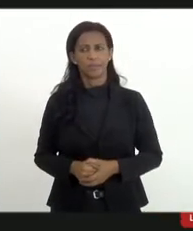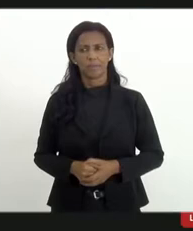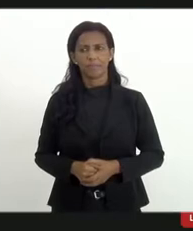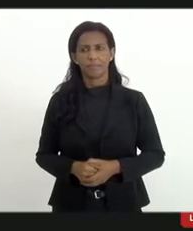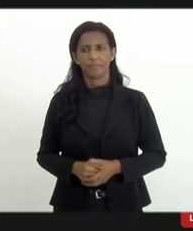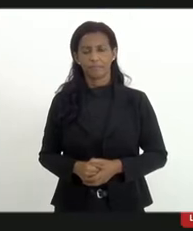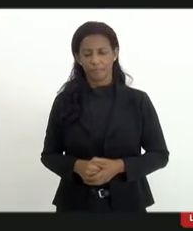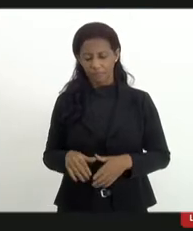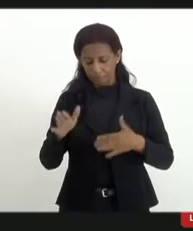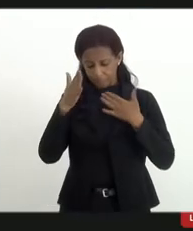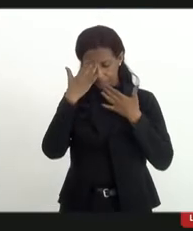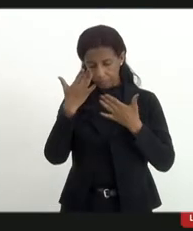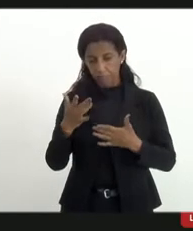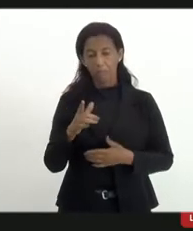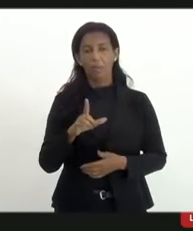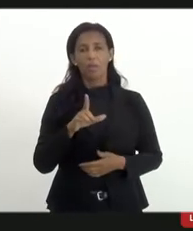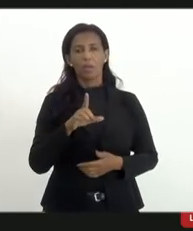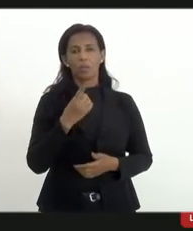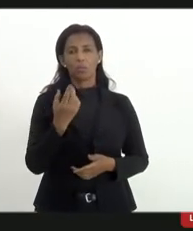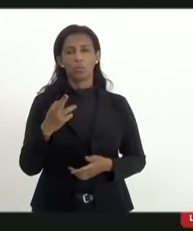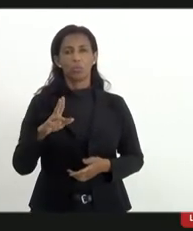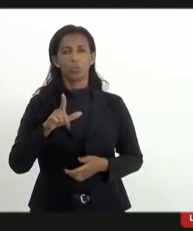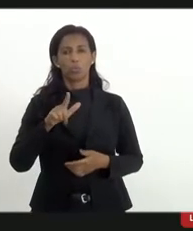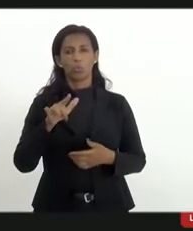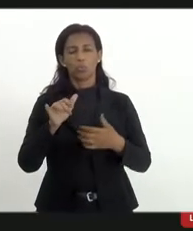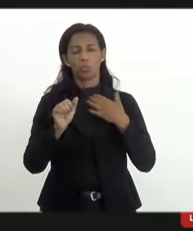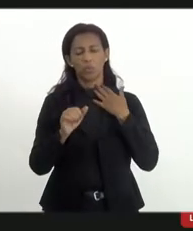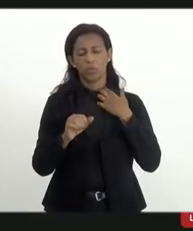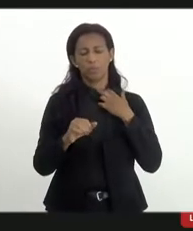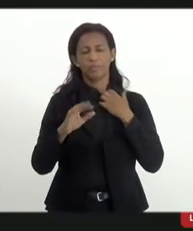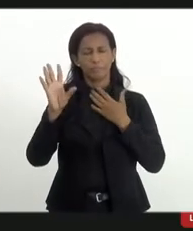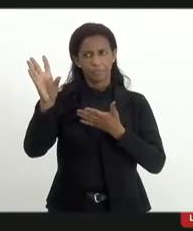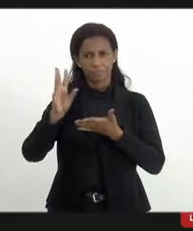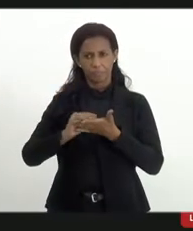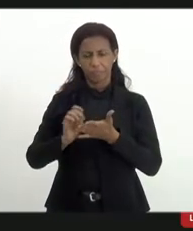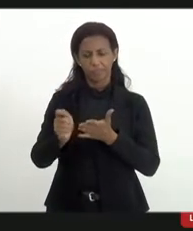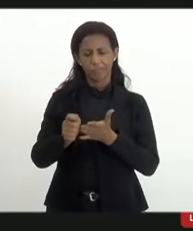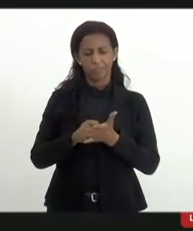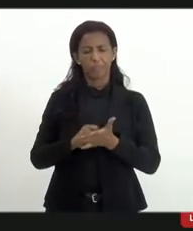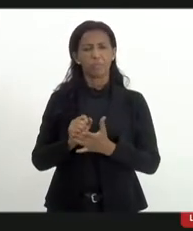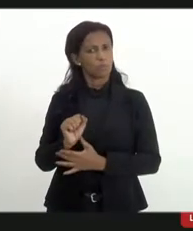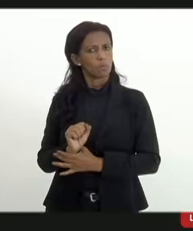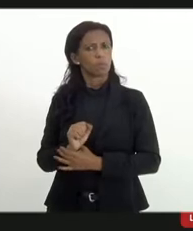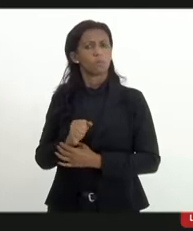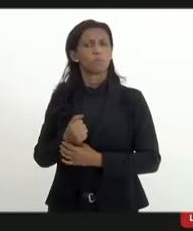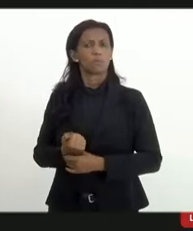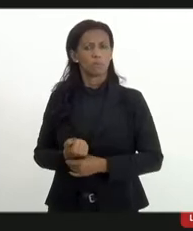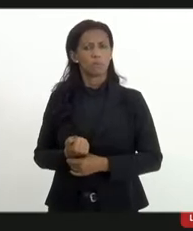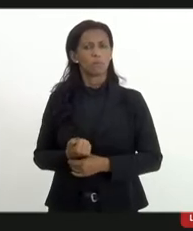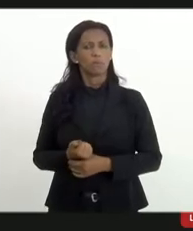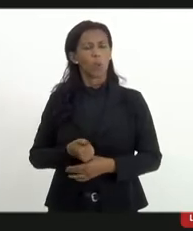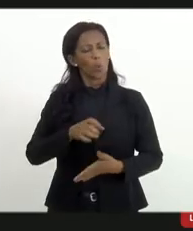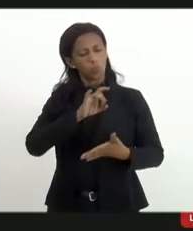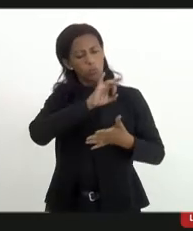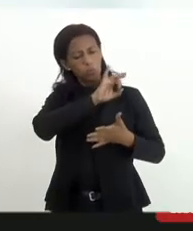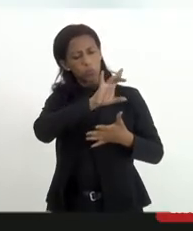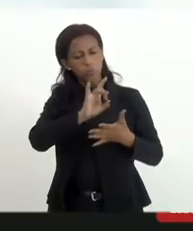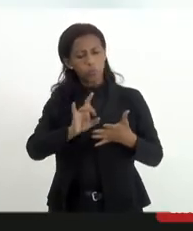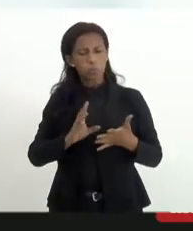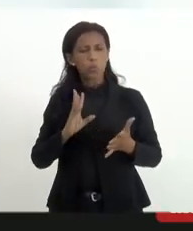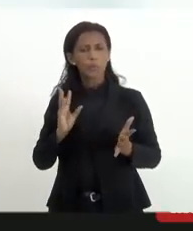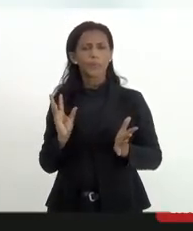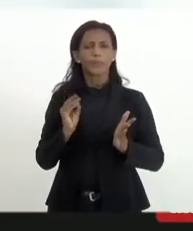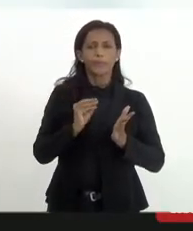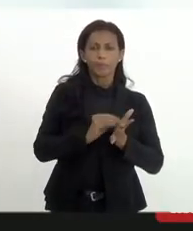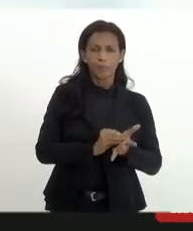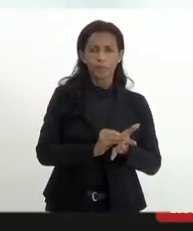Eu agradeço, doutor Luiz Cláudio. Anotei, e será seguramente um dos tópicos que